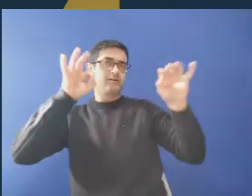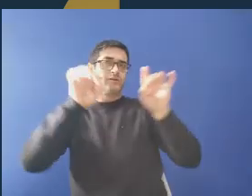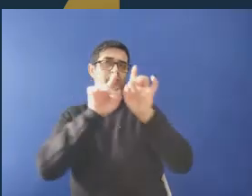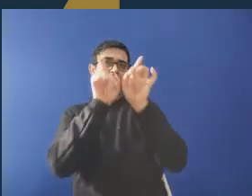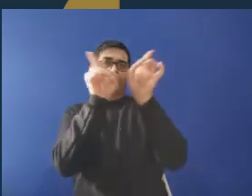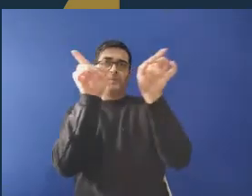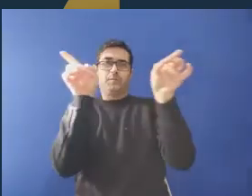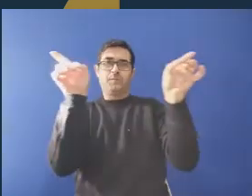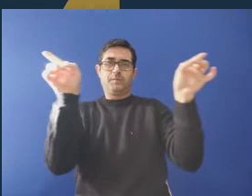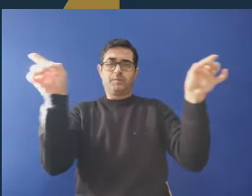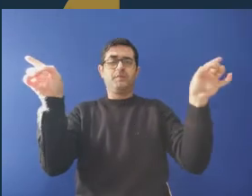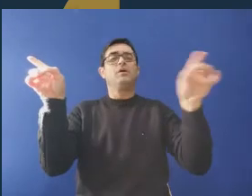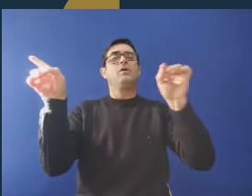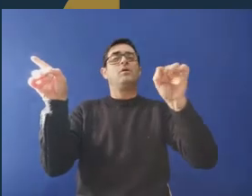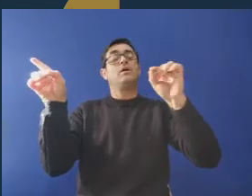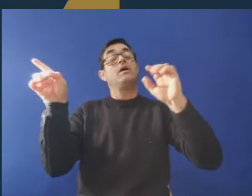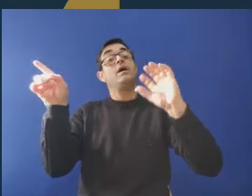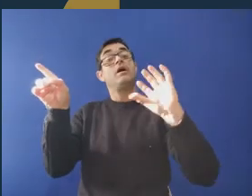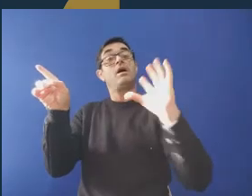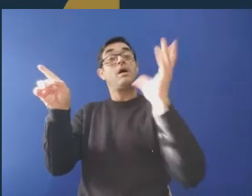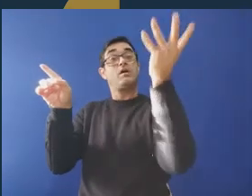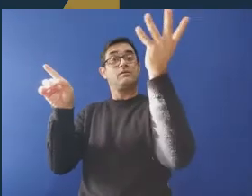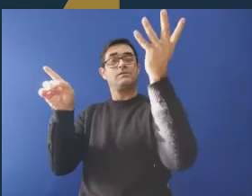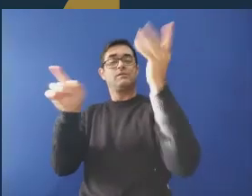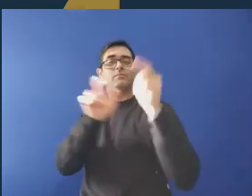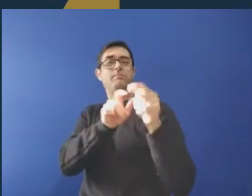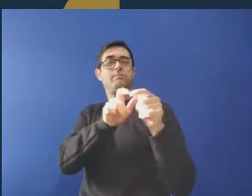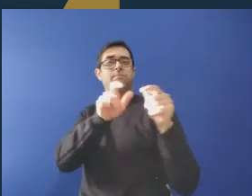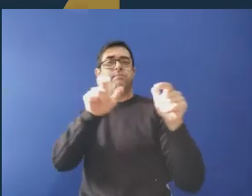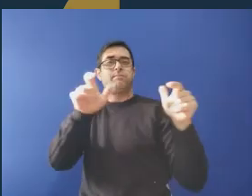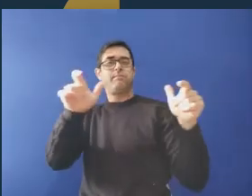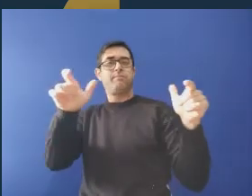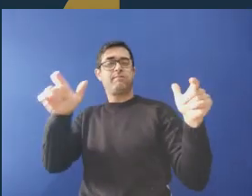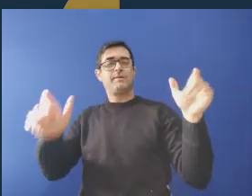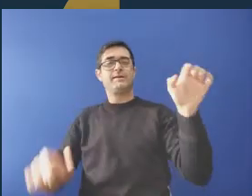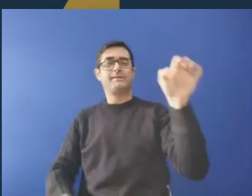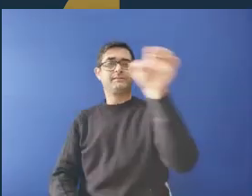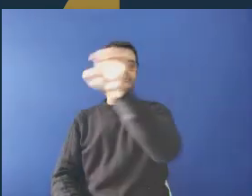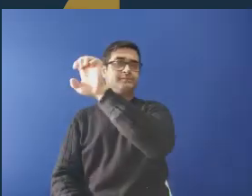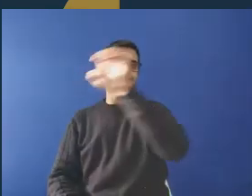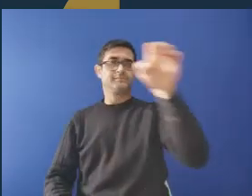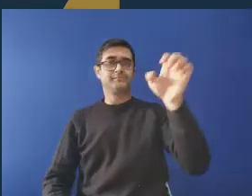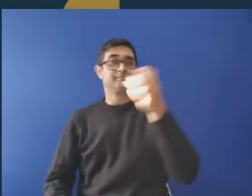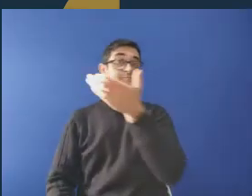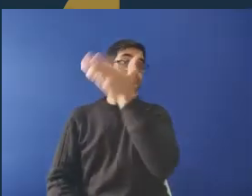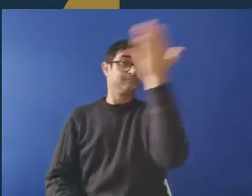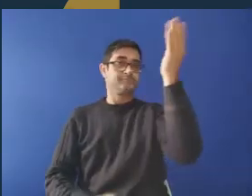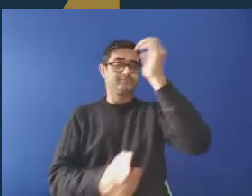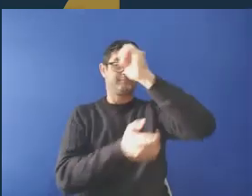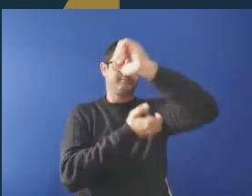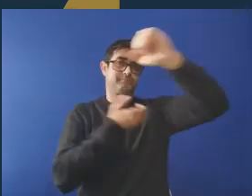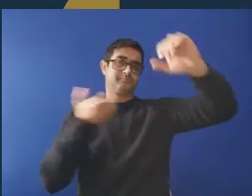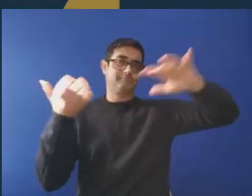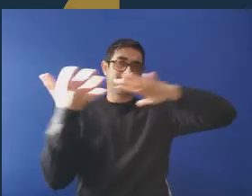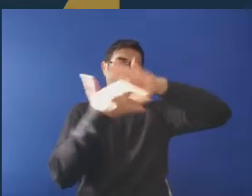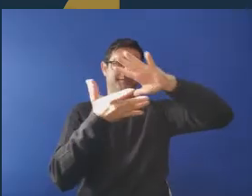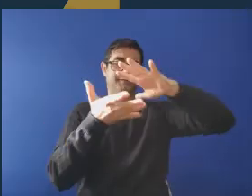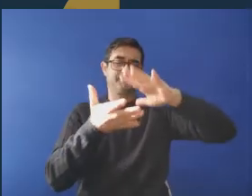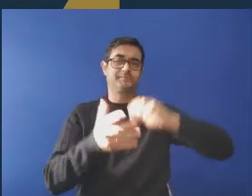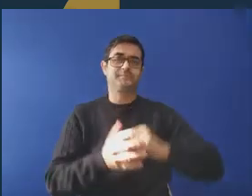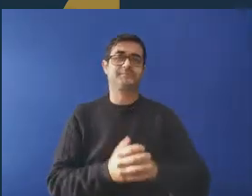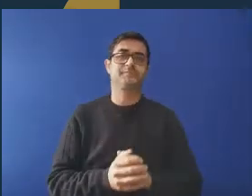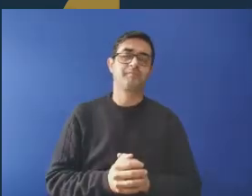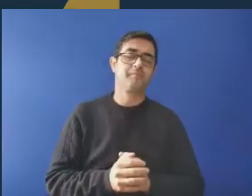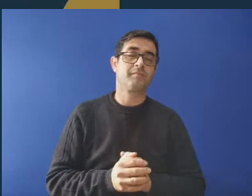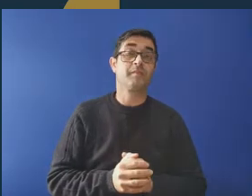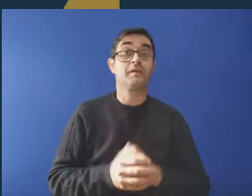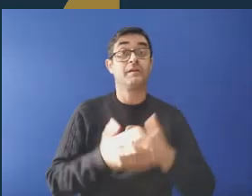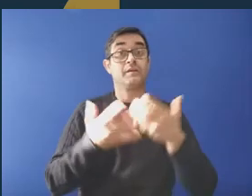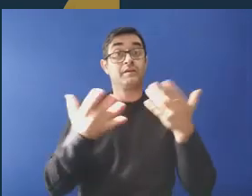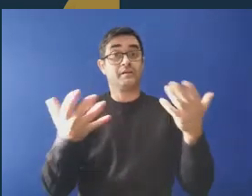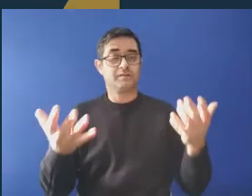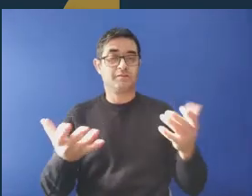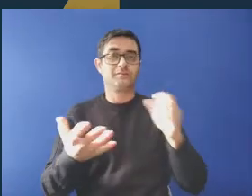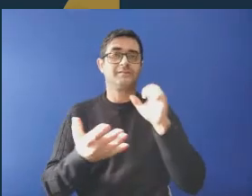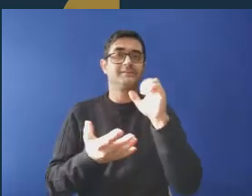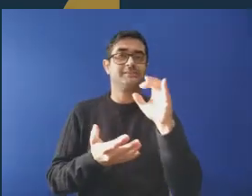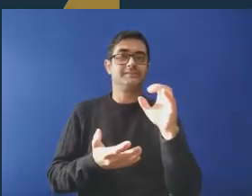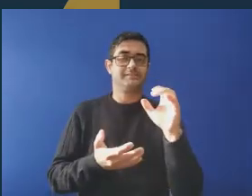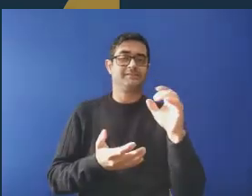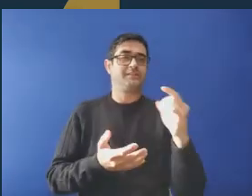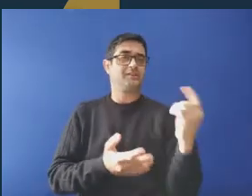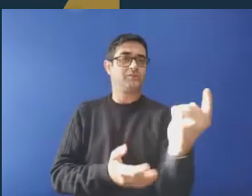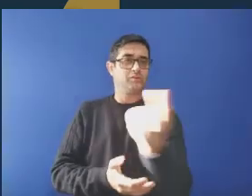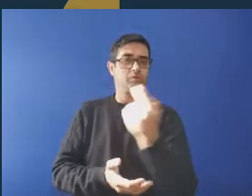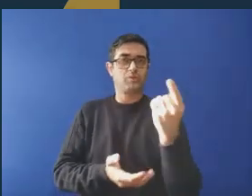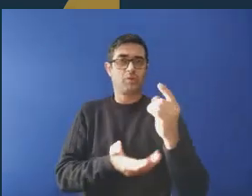que haja um aumento da entropia do universo. Então, todo sistema que esteja isolado termodinamicamente vai ter um acréscimo